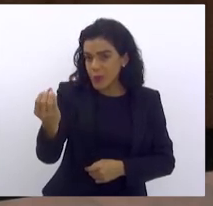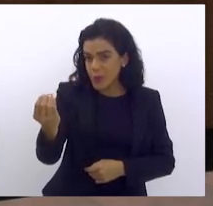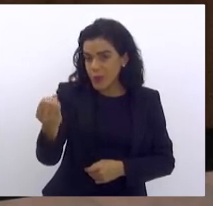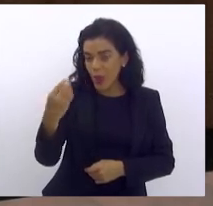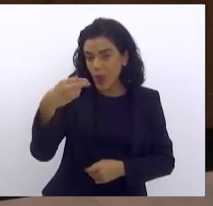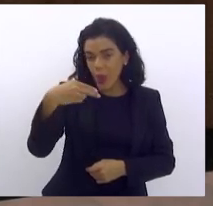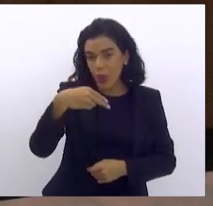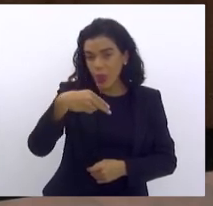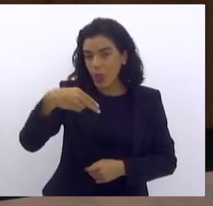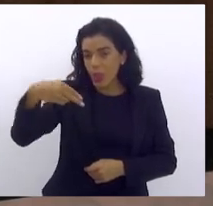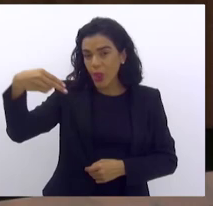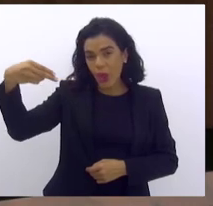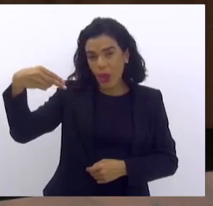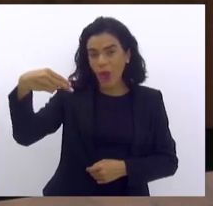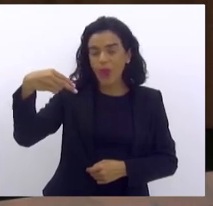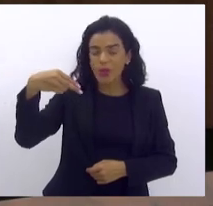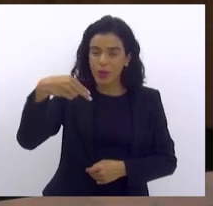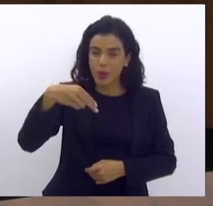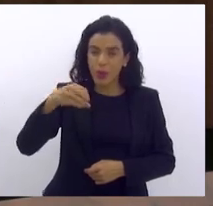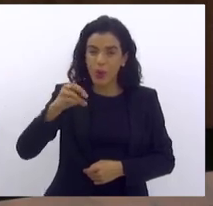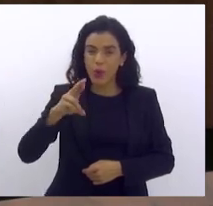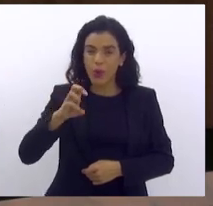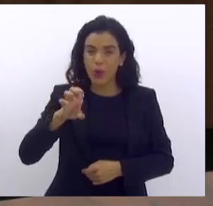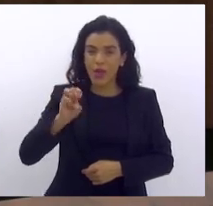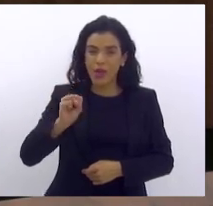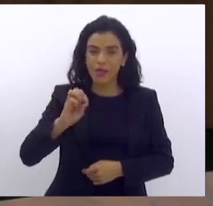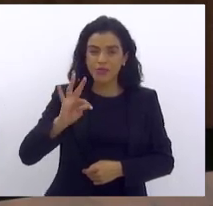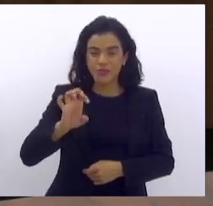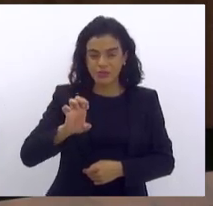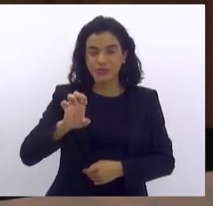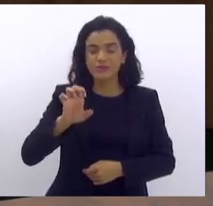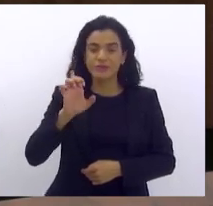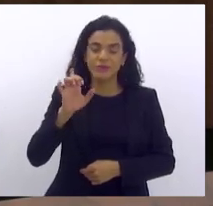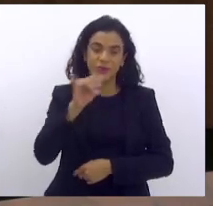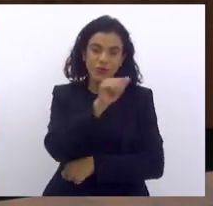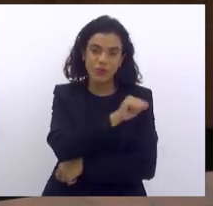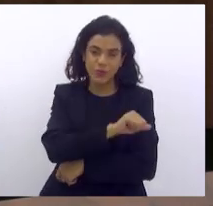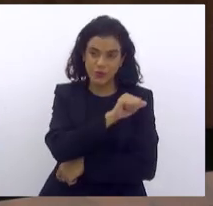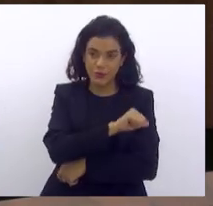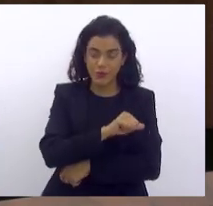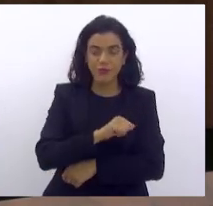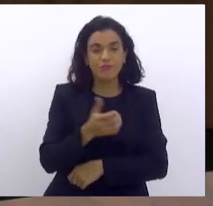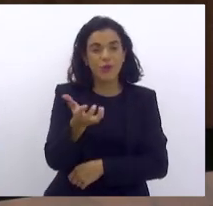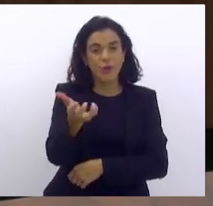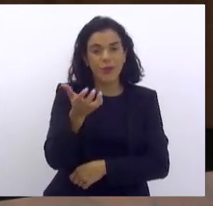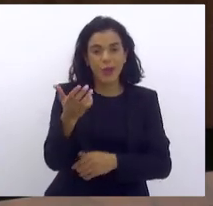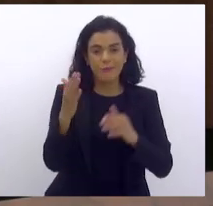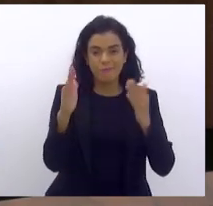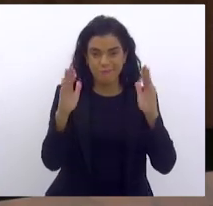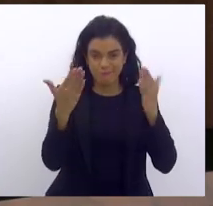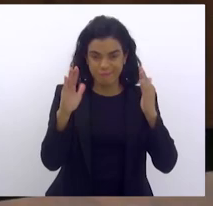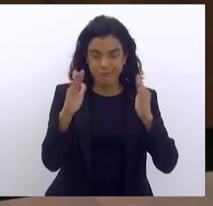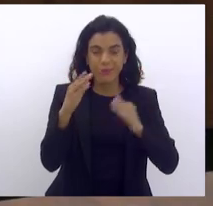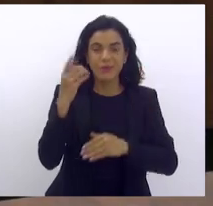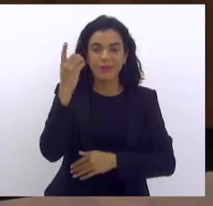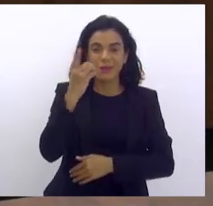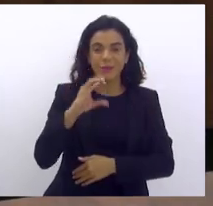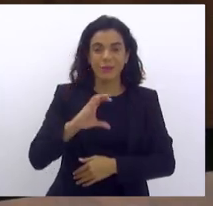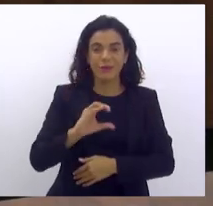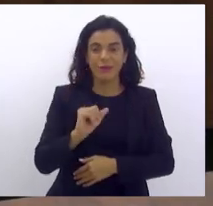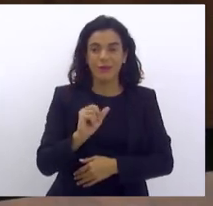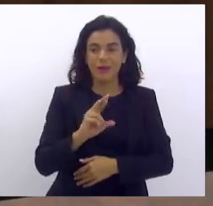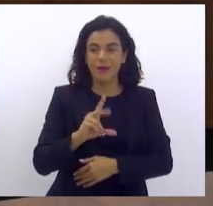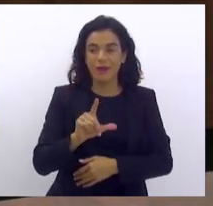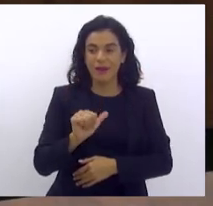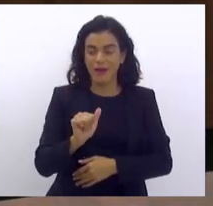Norte, noroeste fluminense, e eu quero parabenizar a deputada Carla Machado